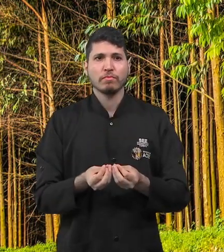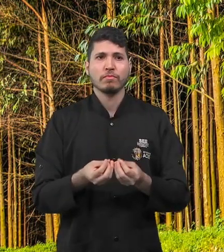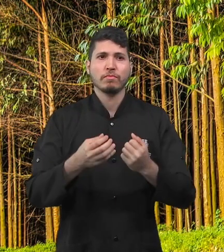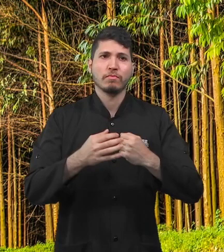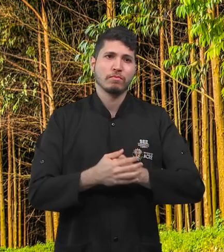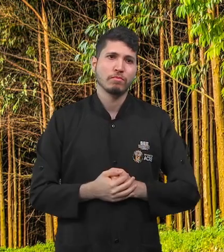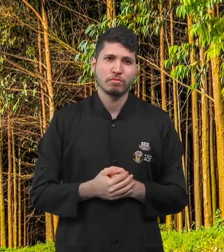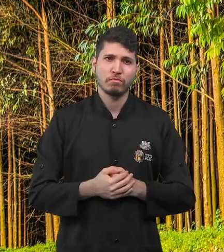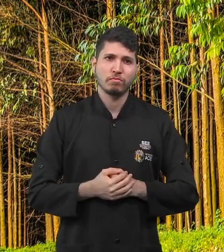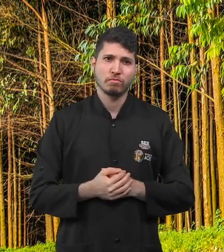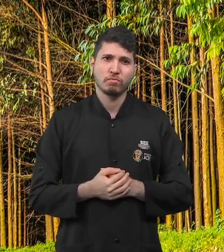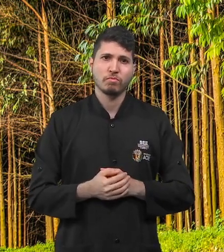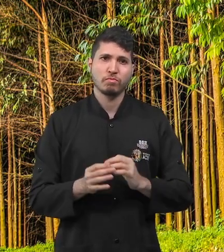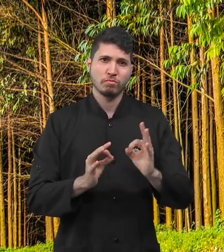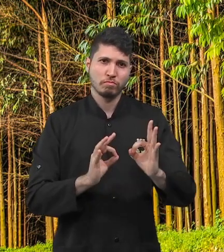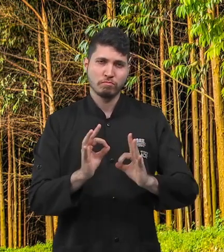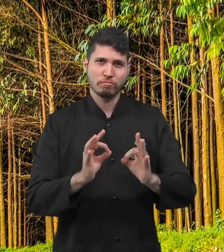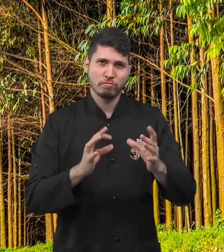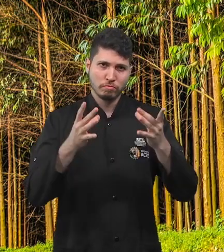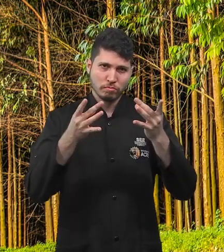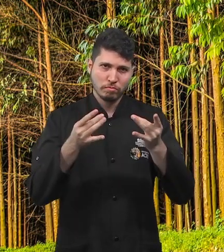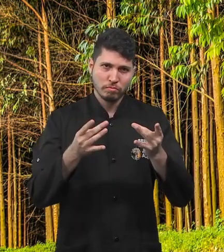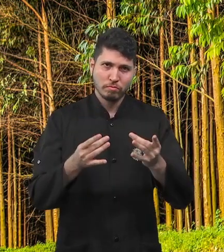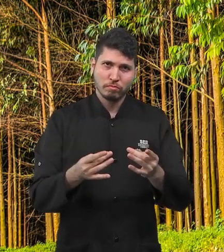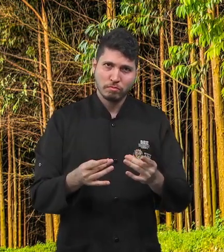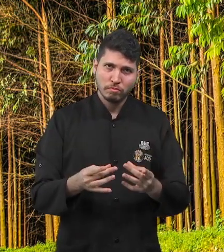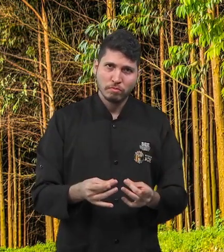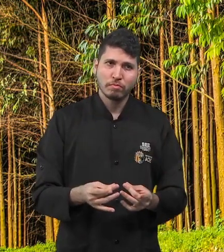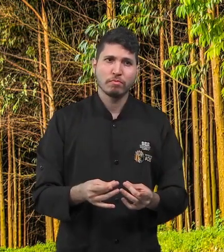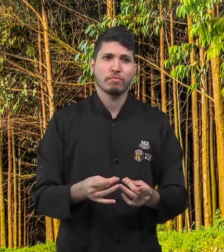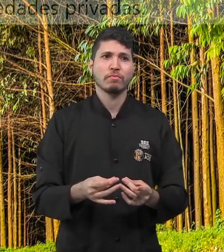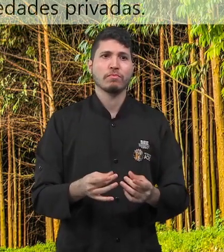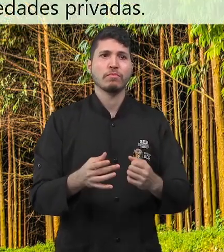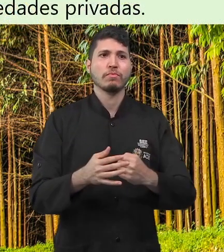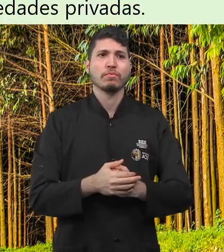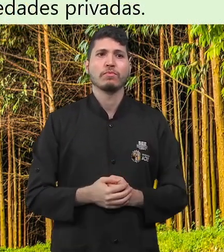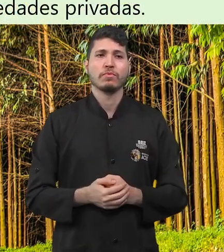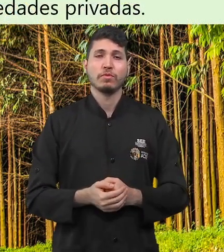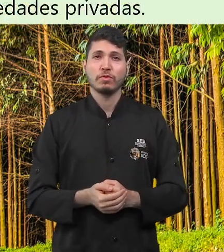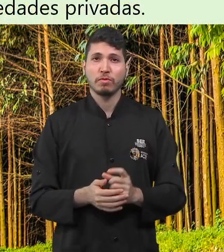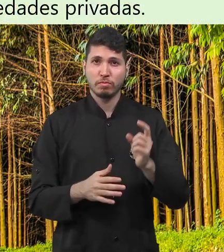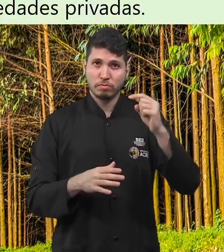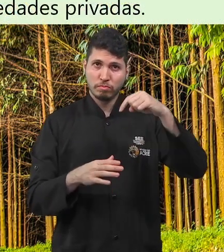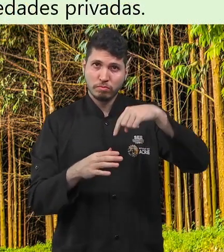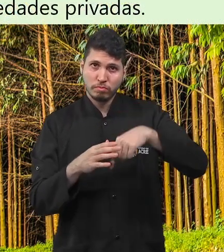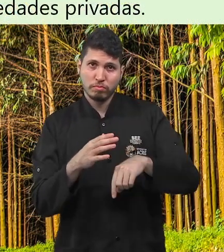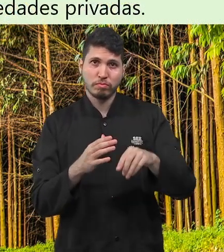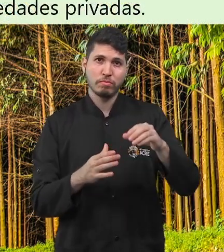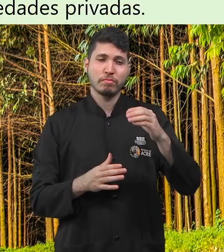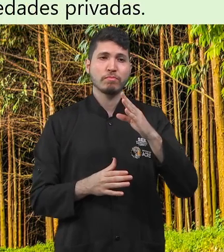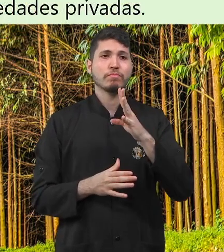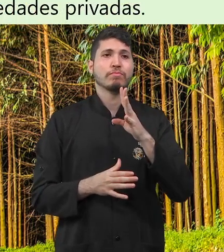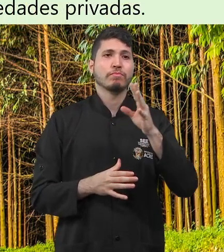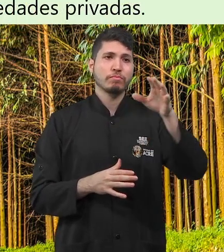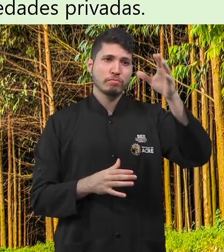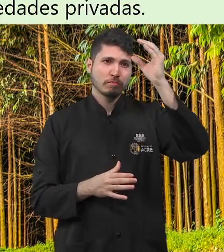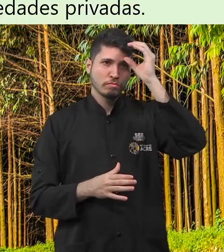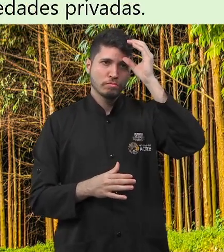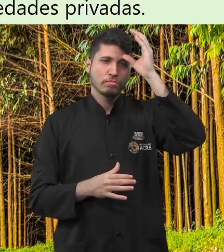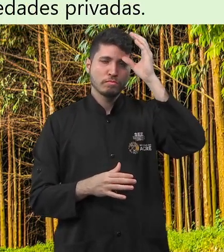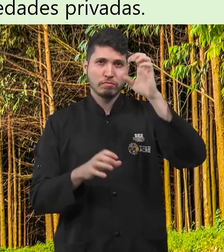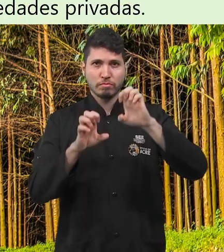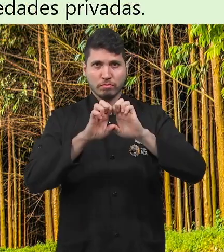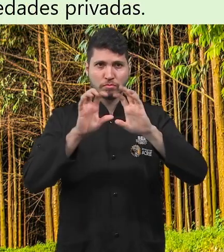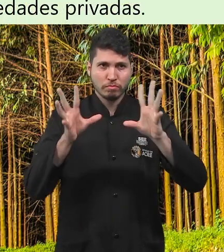um planejamento detalhado, além de amplo conhecimento do ecossistema. Realização em áreas públicas e privadas,